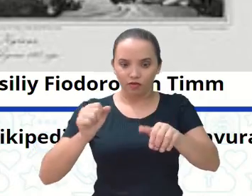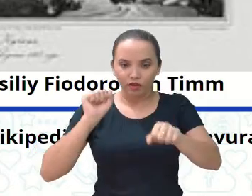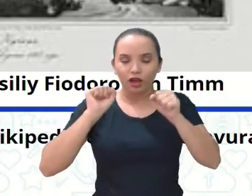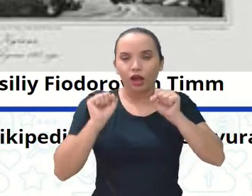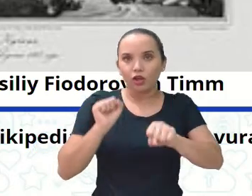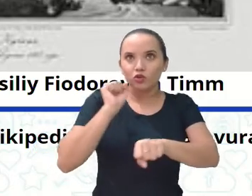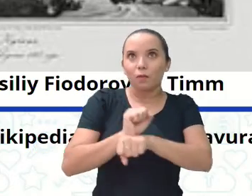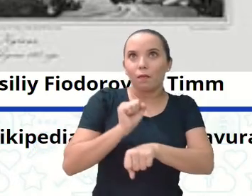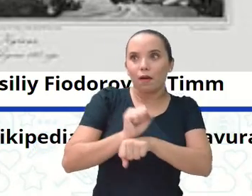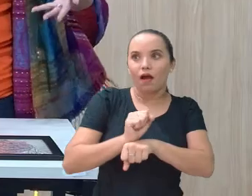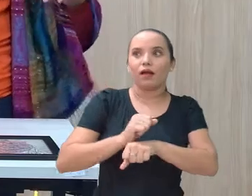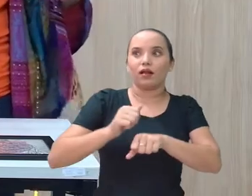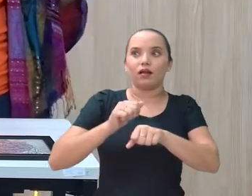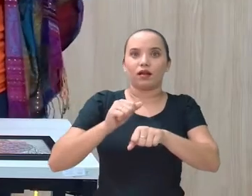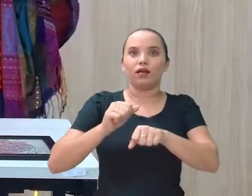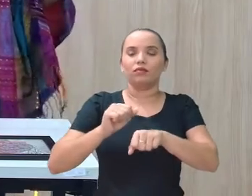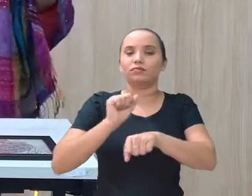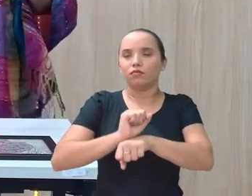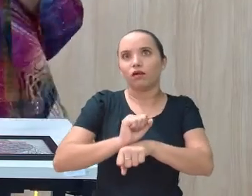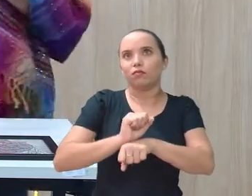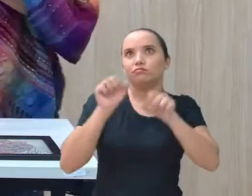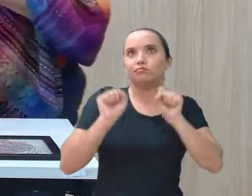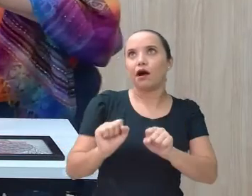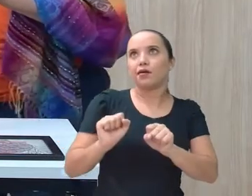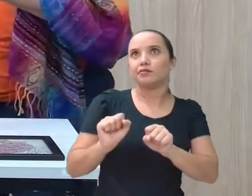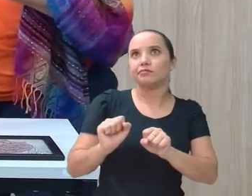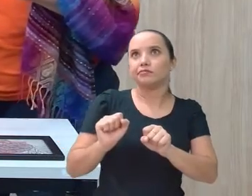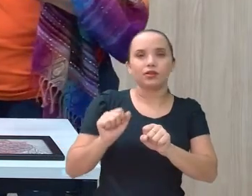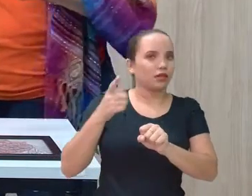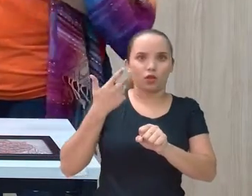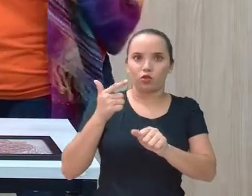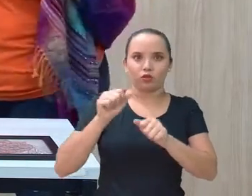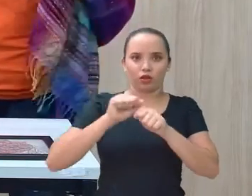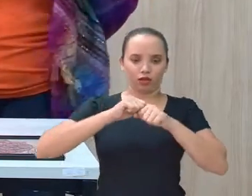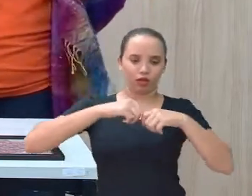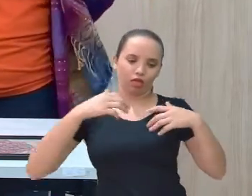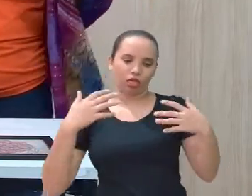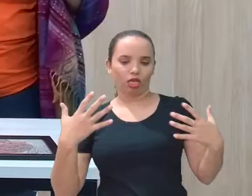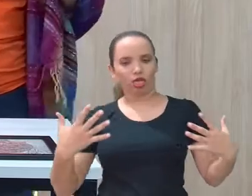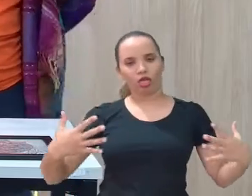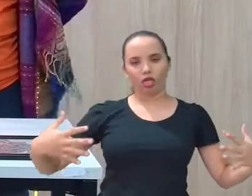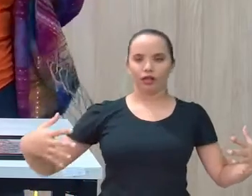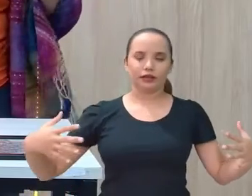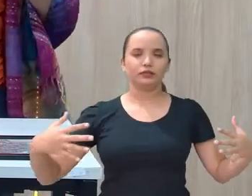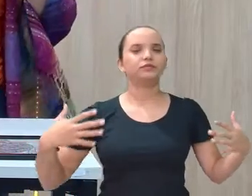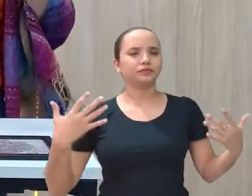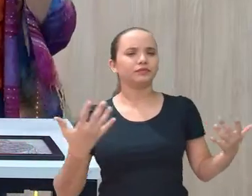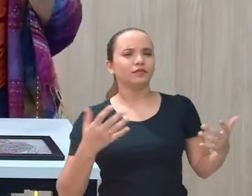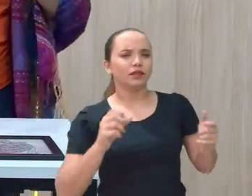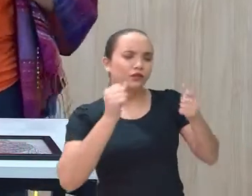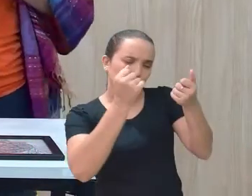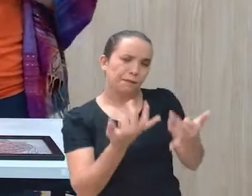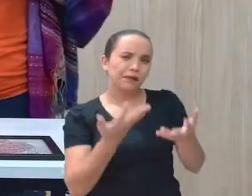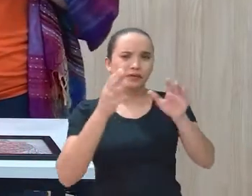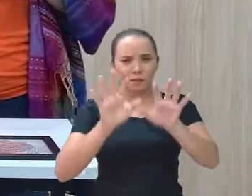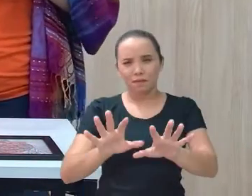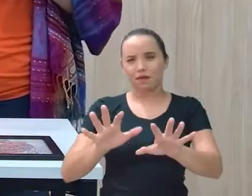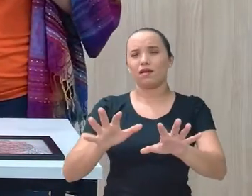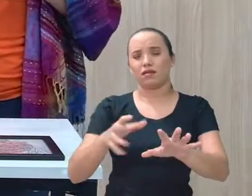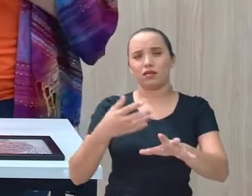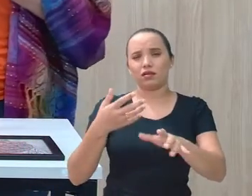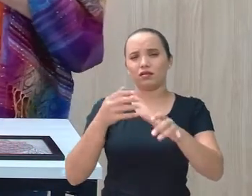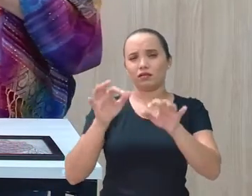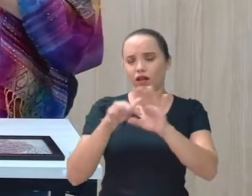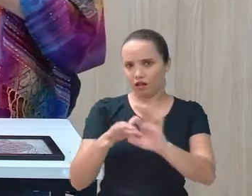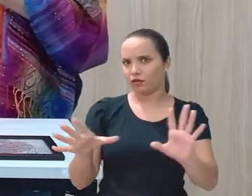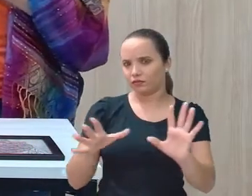ser prensada sem borrar. Não é isso? Que massa. Falando assim bem, falando de uma maneira bem, né? coloquial para a